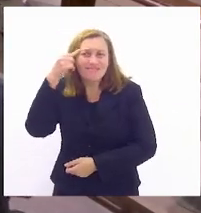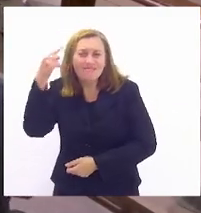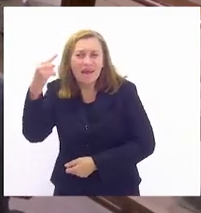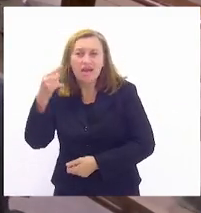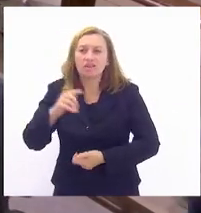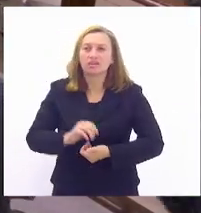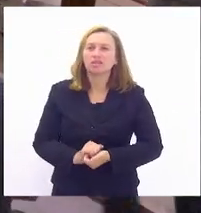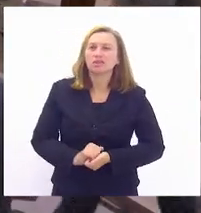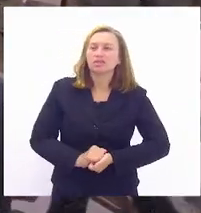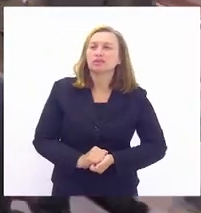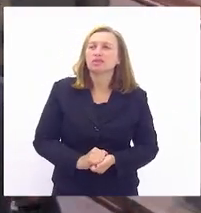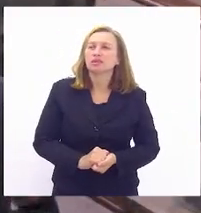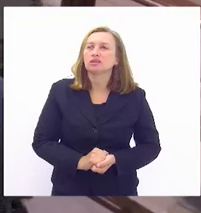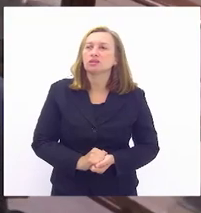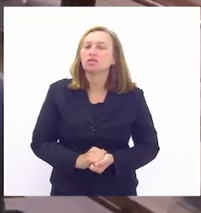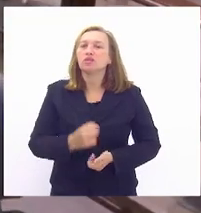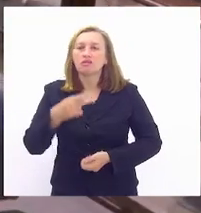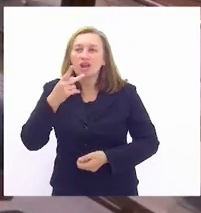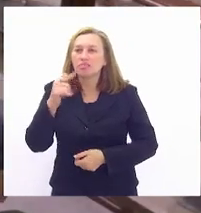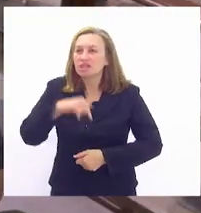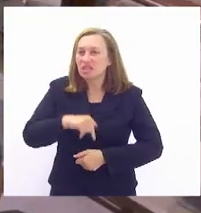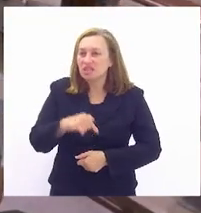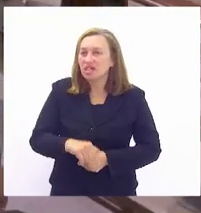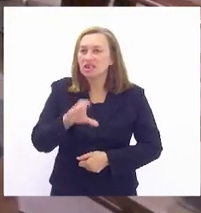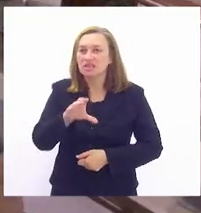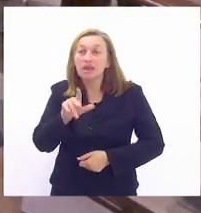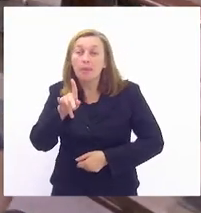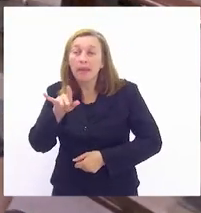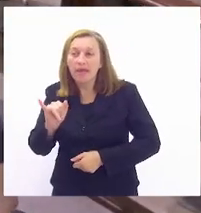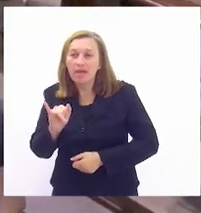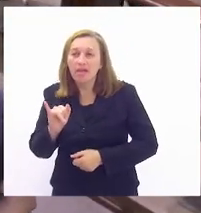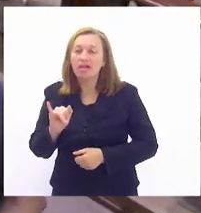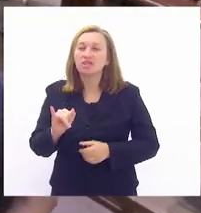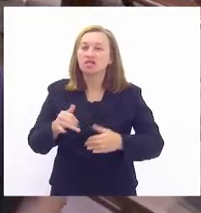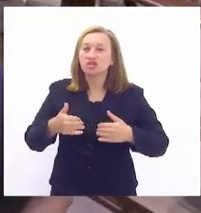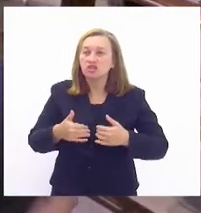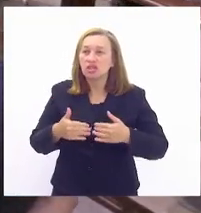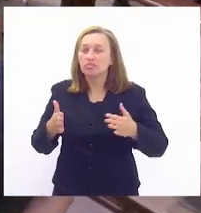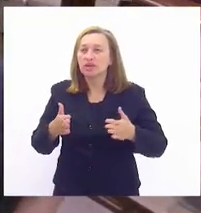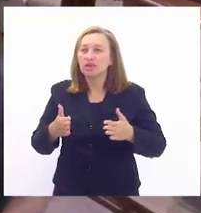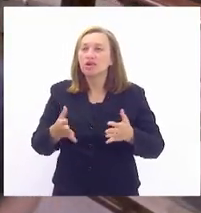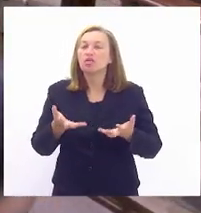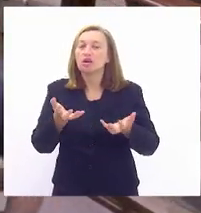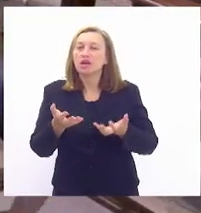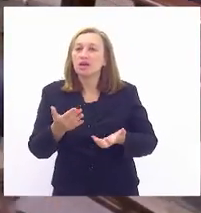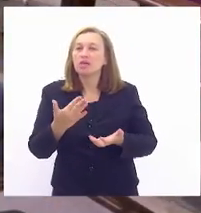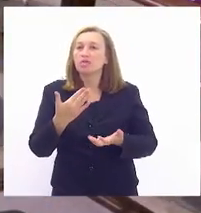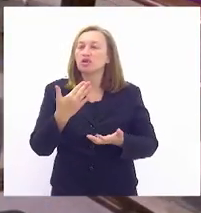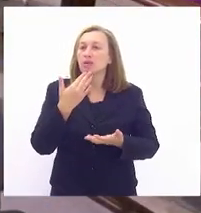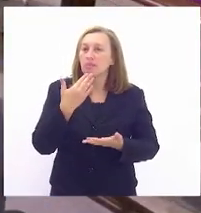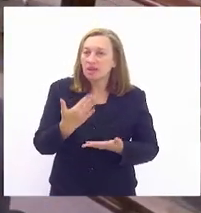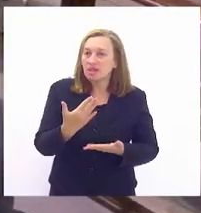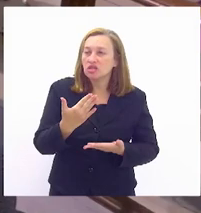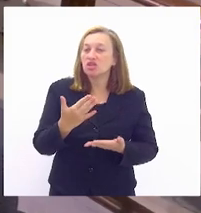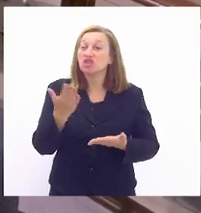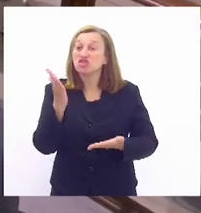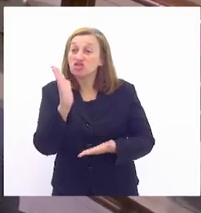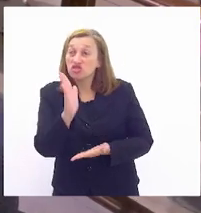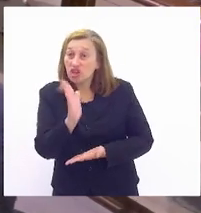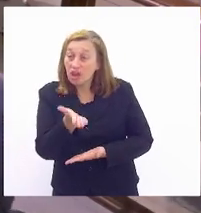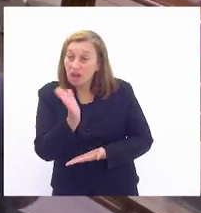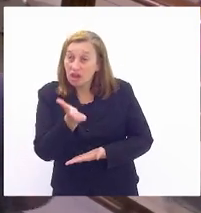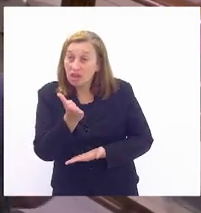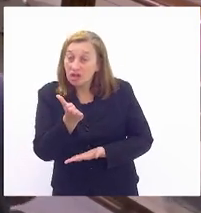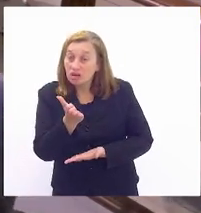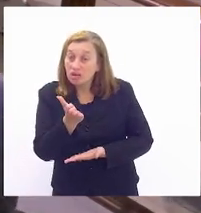nós ponderamos aqui de abrir a CPI, eu quero te pedir a gentileza, desde já,